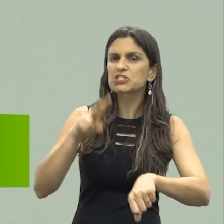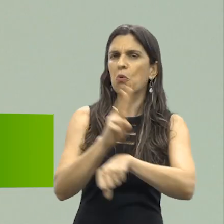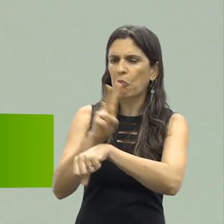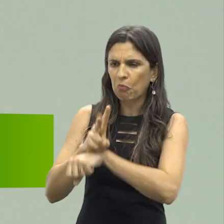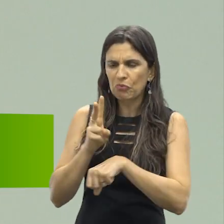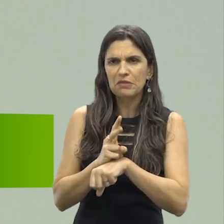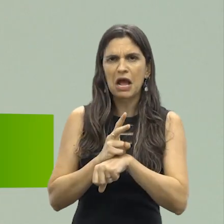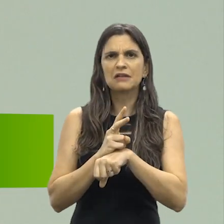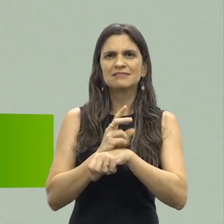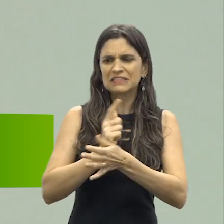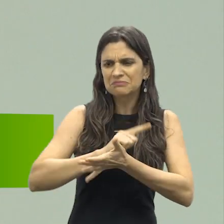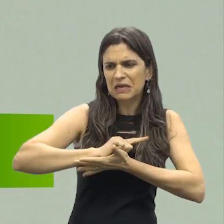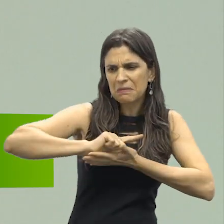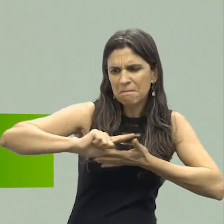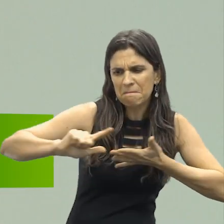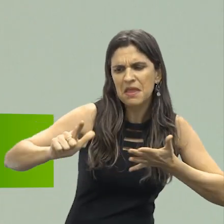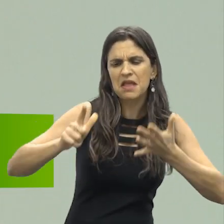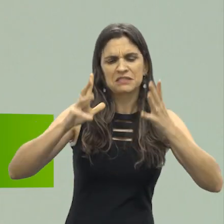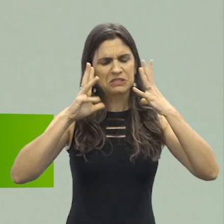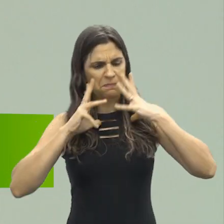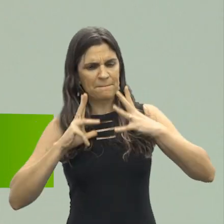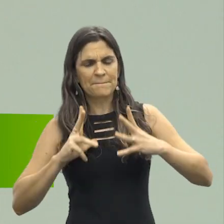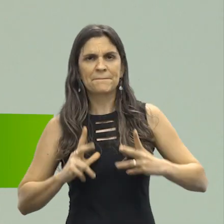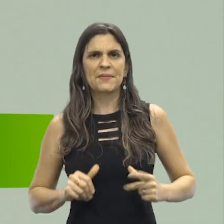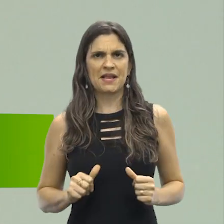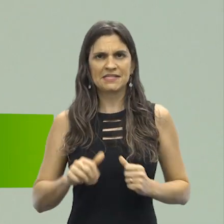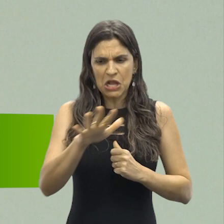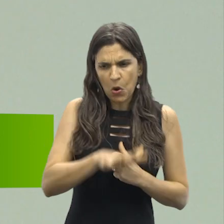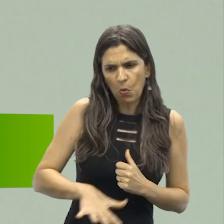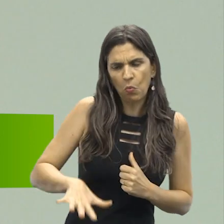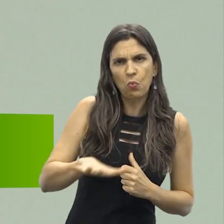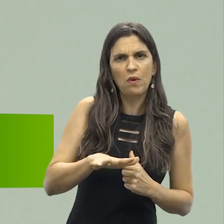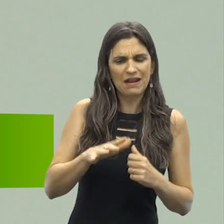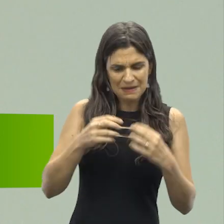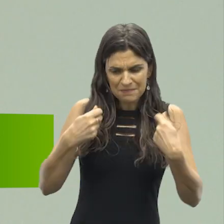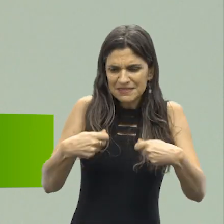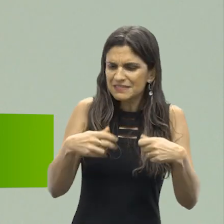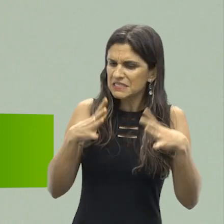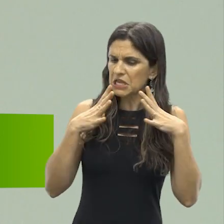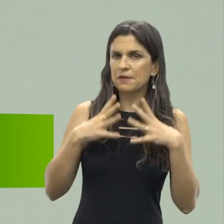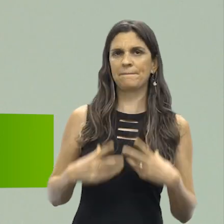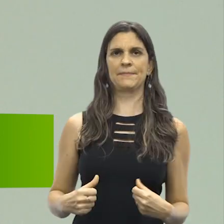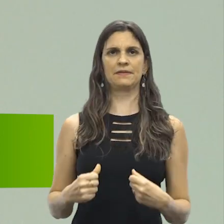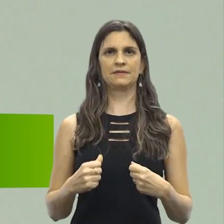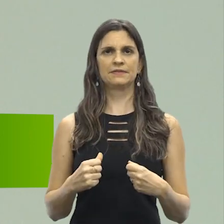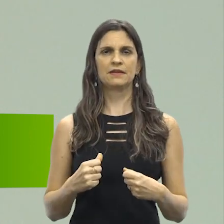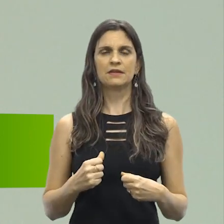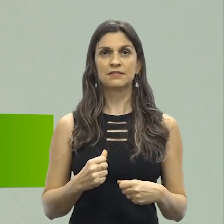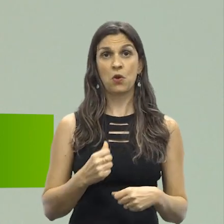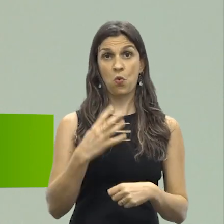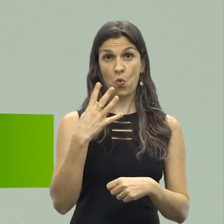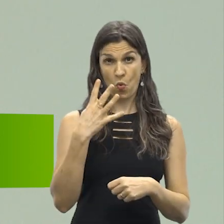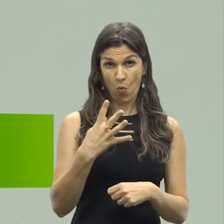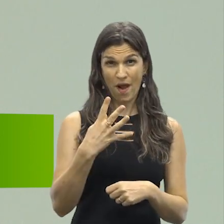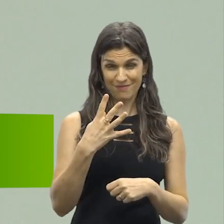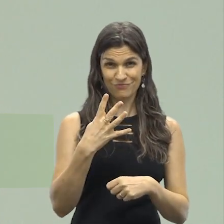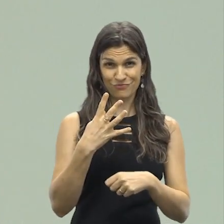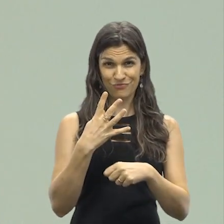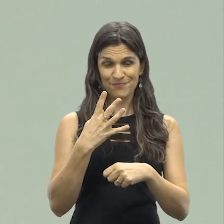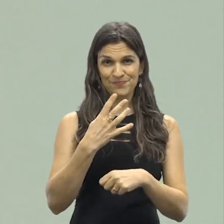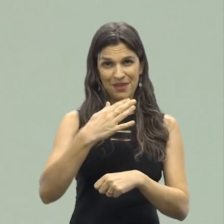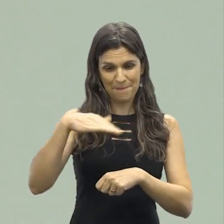higiene. O gato é muito chato com a limpeza, tá? Ele é muito exigente. Então é 4h30 da manhã já de pé, já